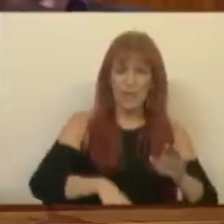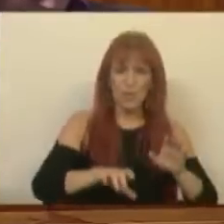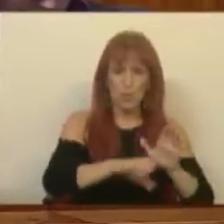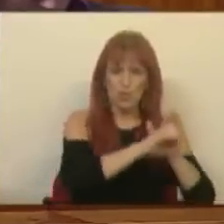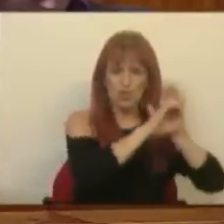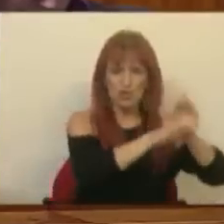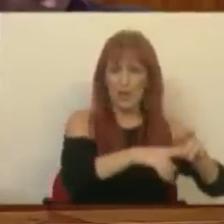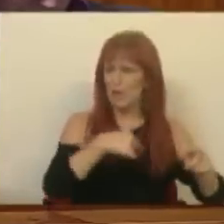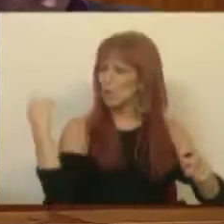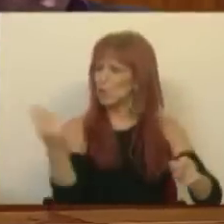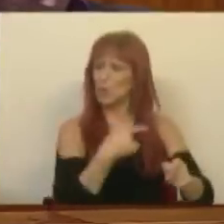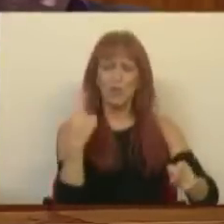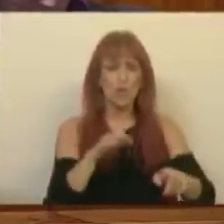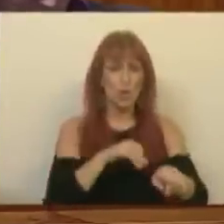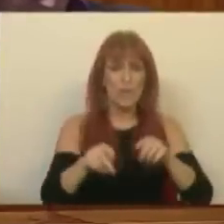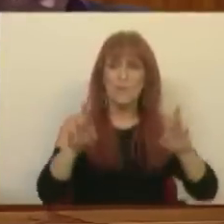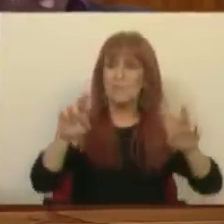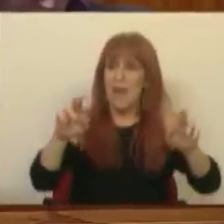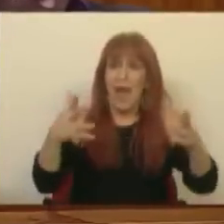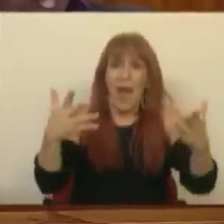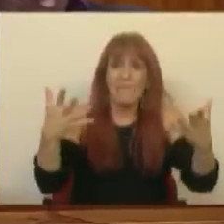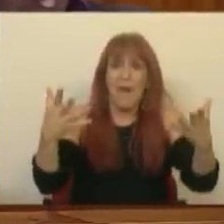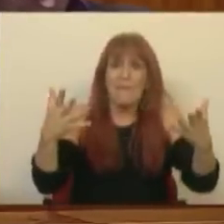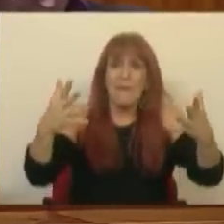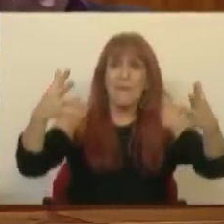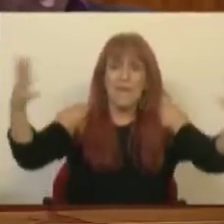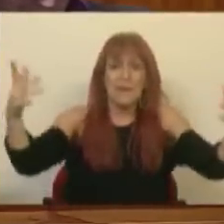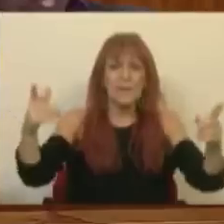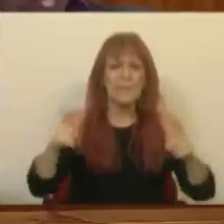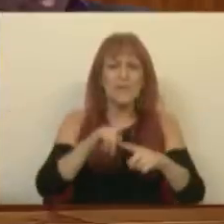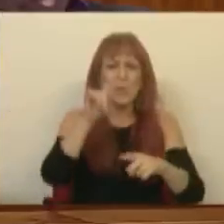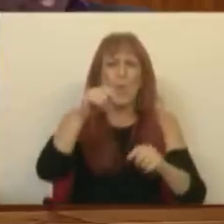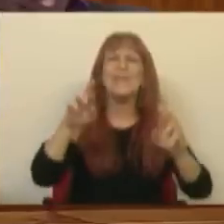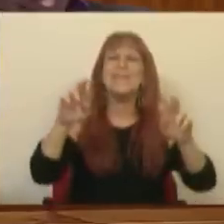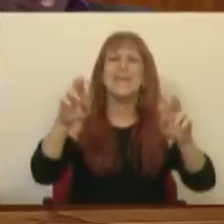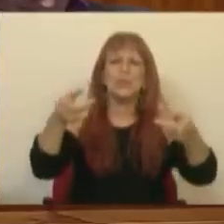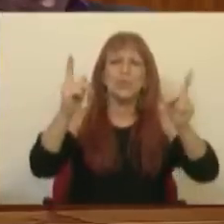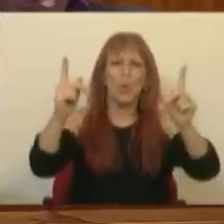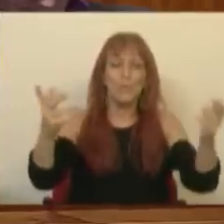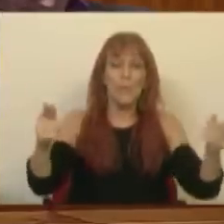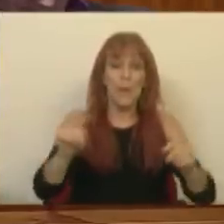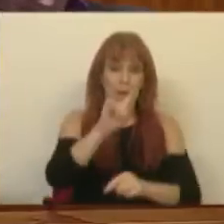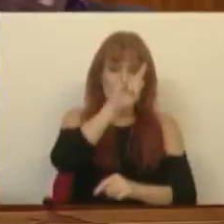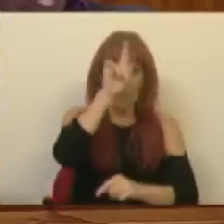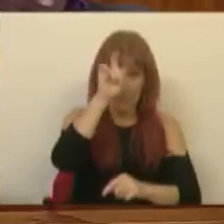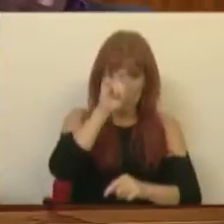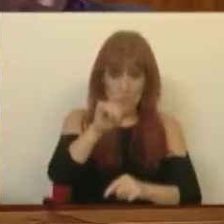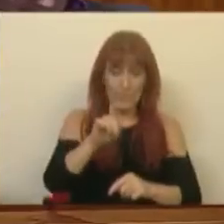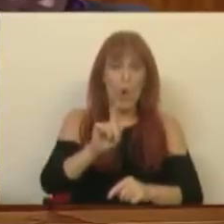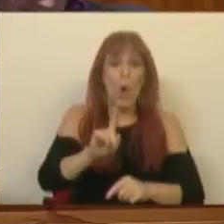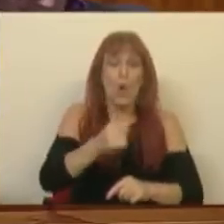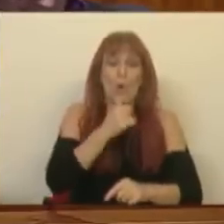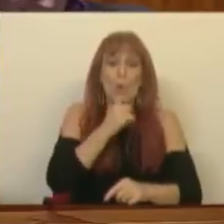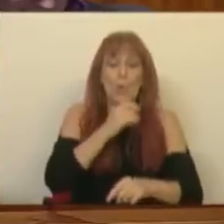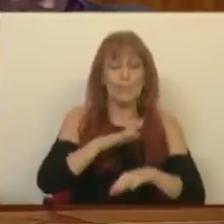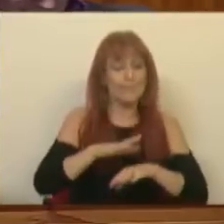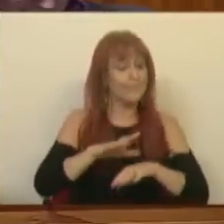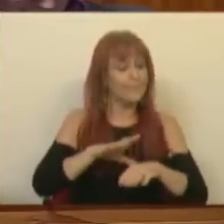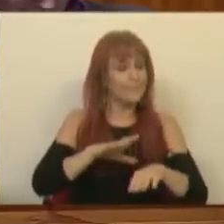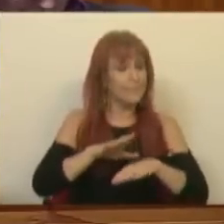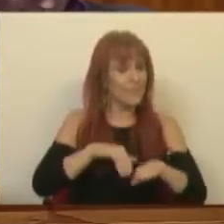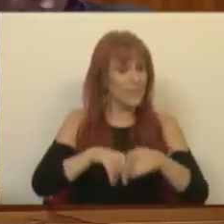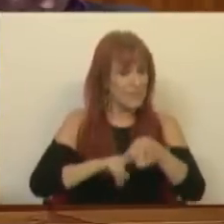que chega todos os senhores deputados desejam isso quando a questão não é uma questão de desejo é uma questão de O que é que fazemos para